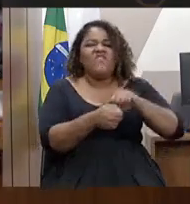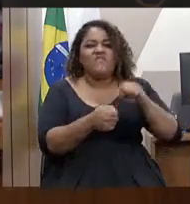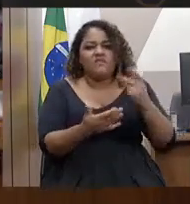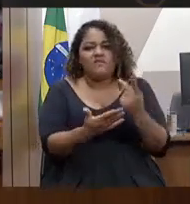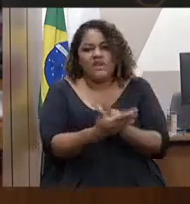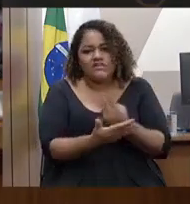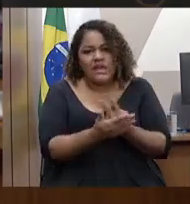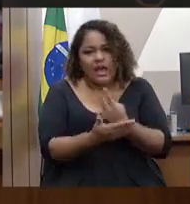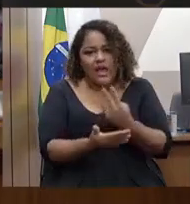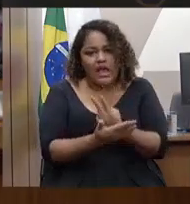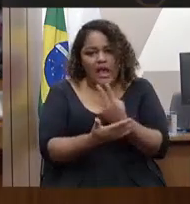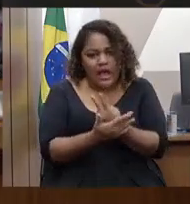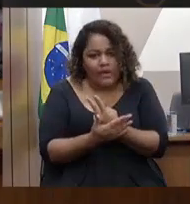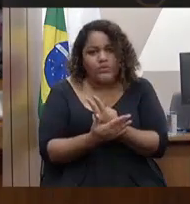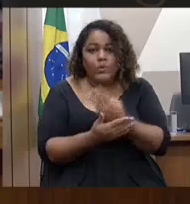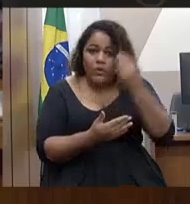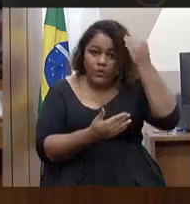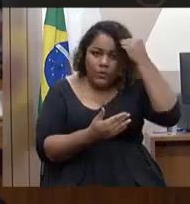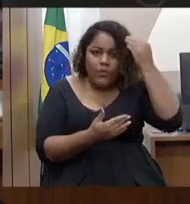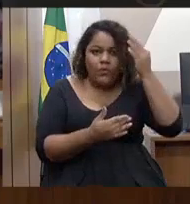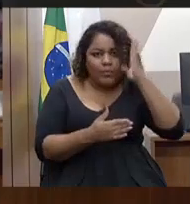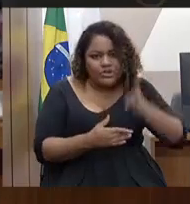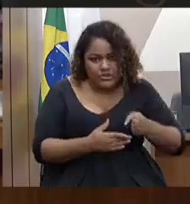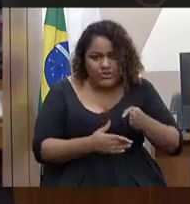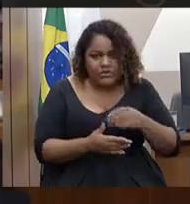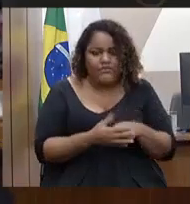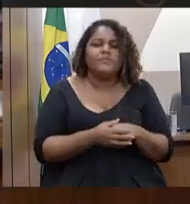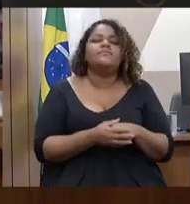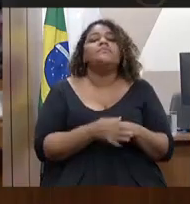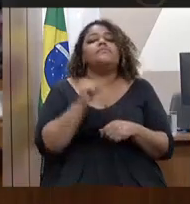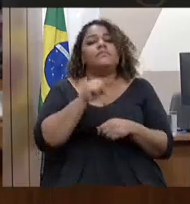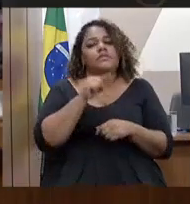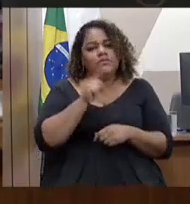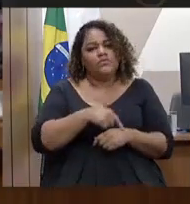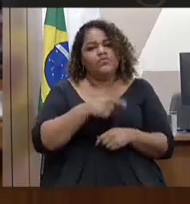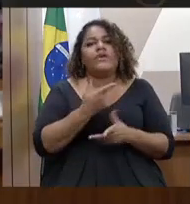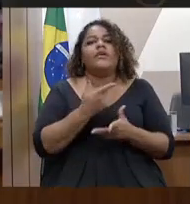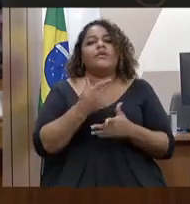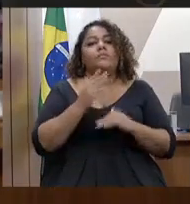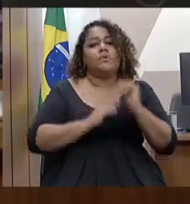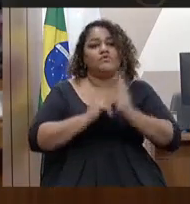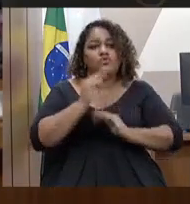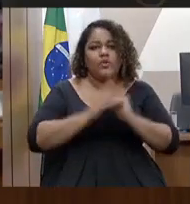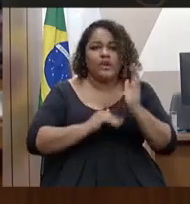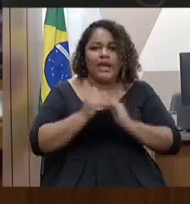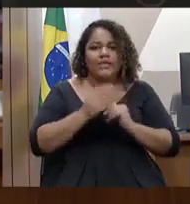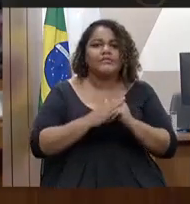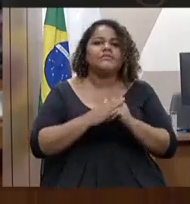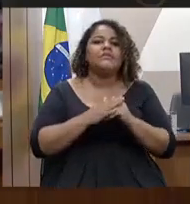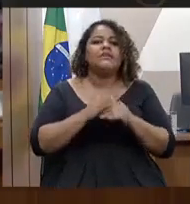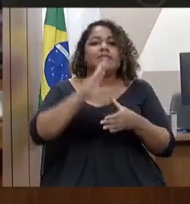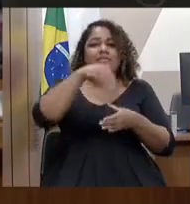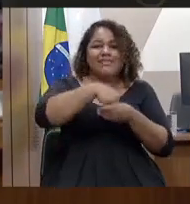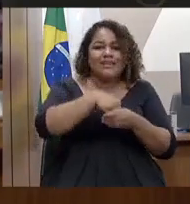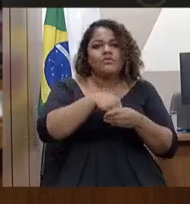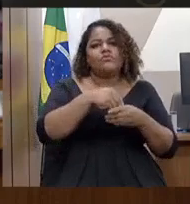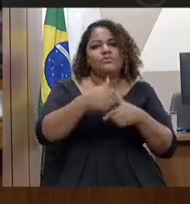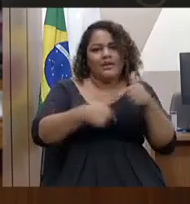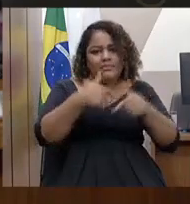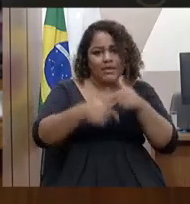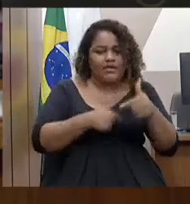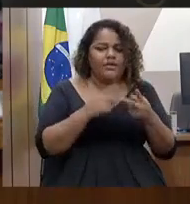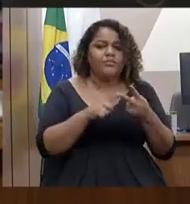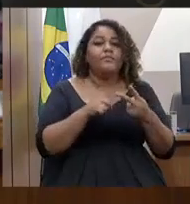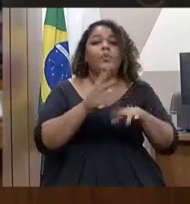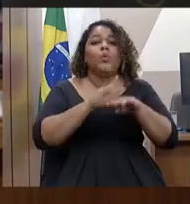é constatado né são chamados acidentes trabalho doenças profissionais que podem ocorrer em razão dos acidentes do